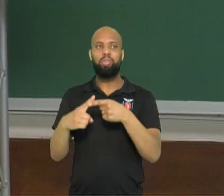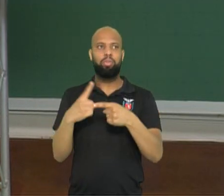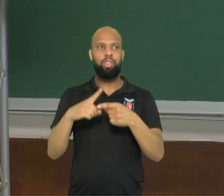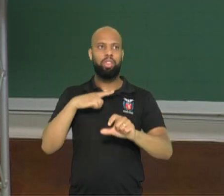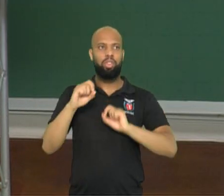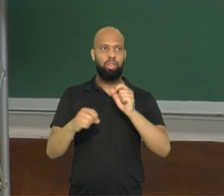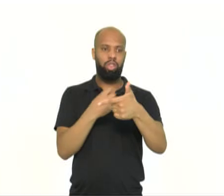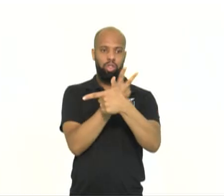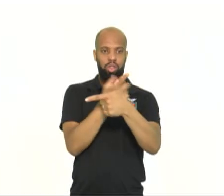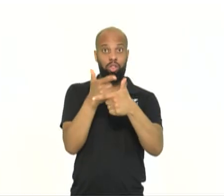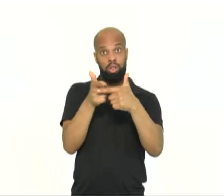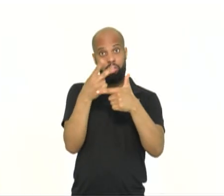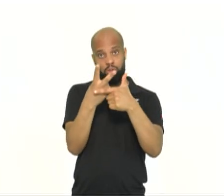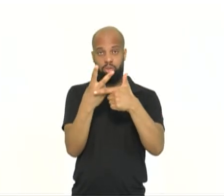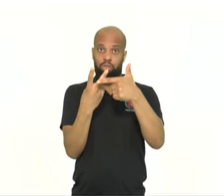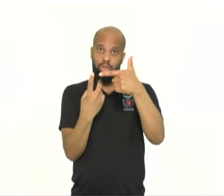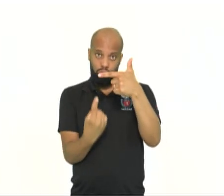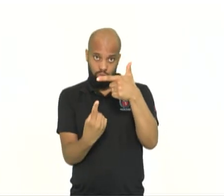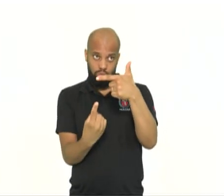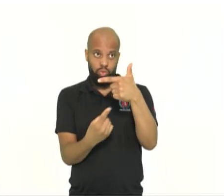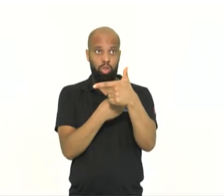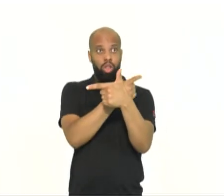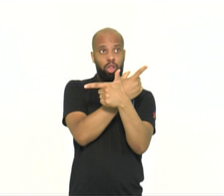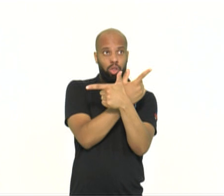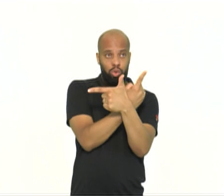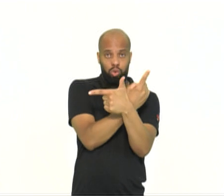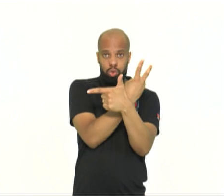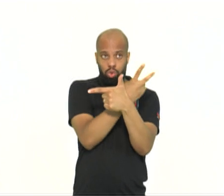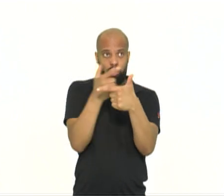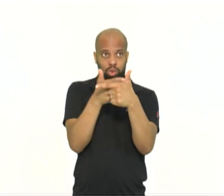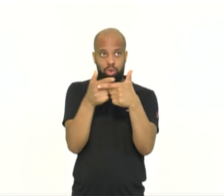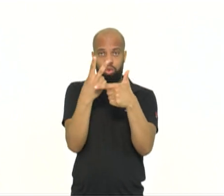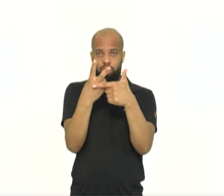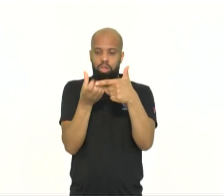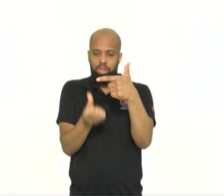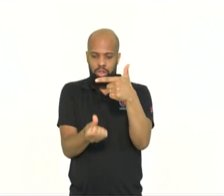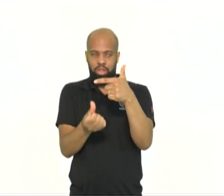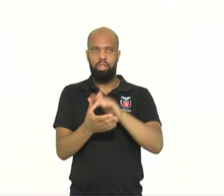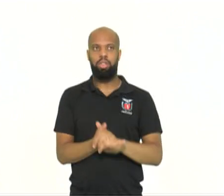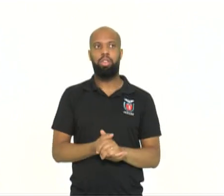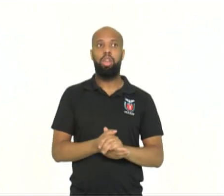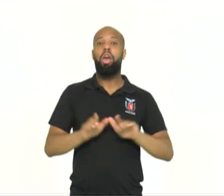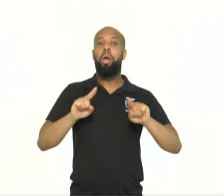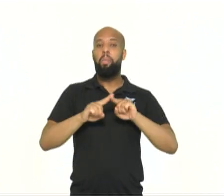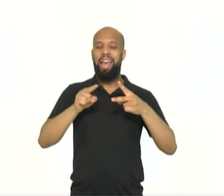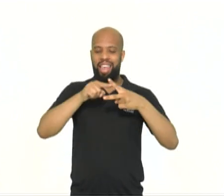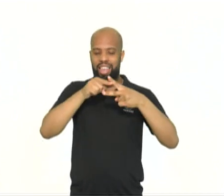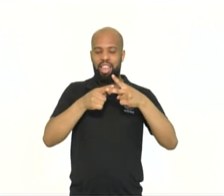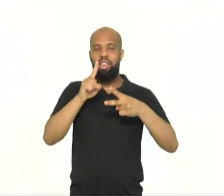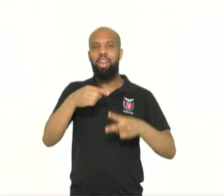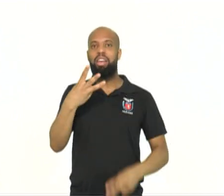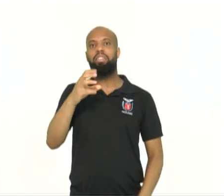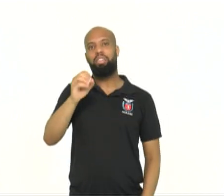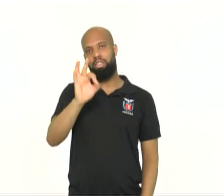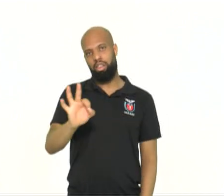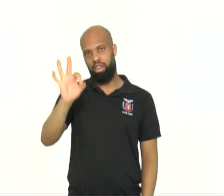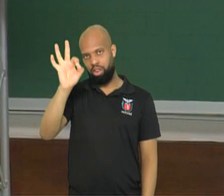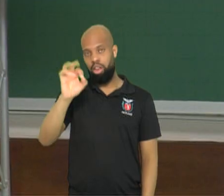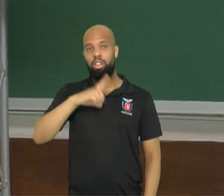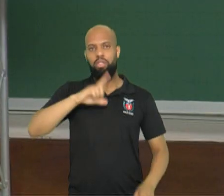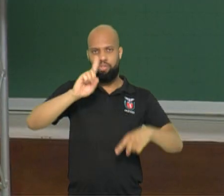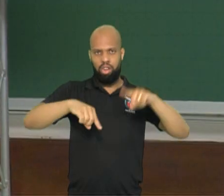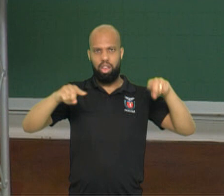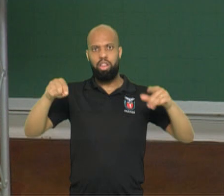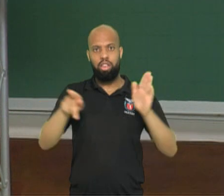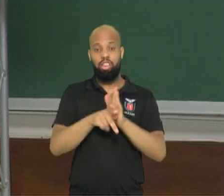simplificar. Então, o meu período é π sobre 6. Em radianos, em graus seria 30 graus. Então, essa é a minha variação, a minha diferença